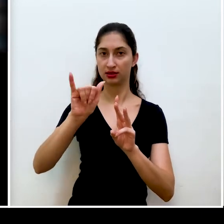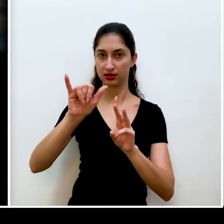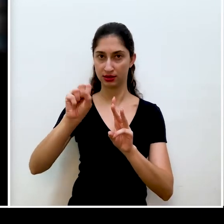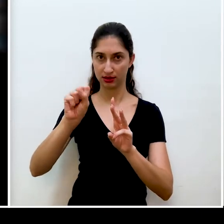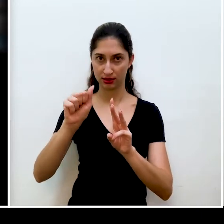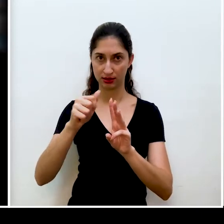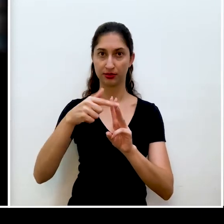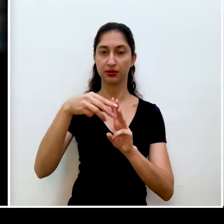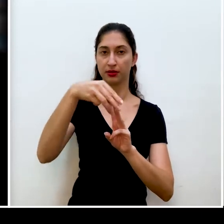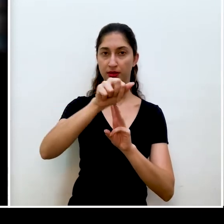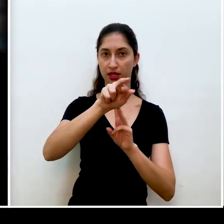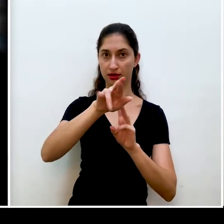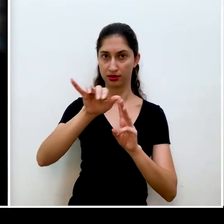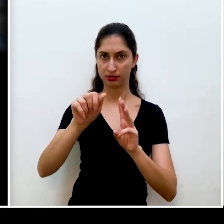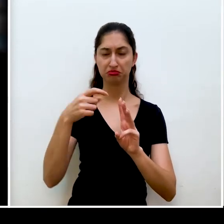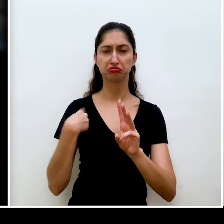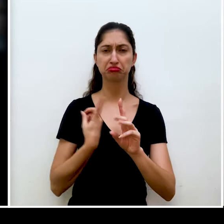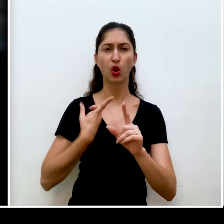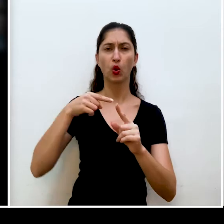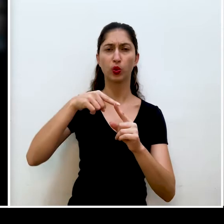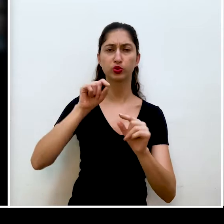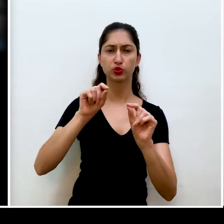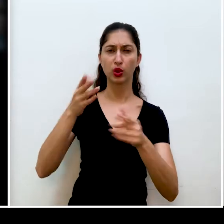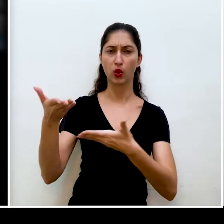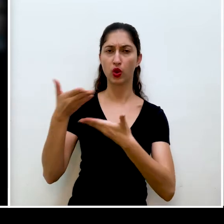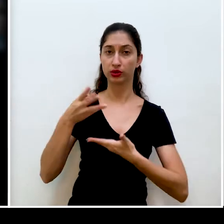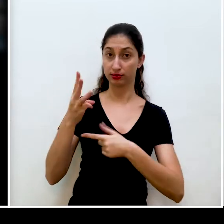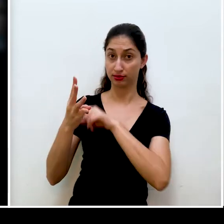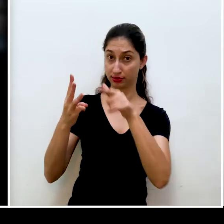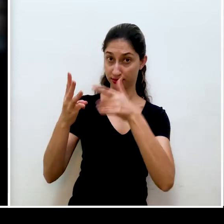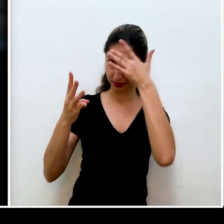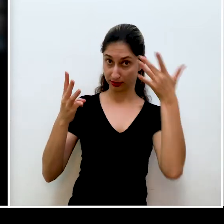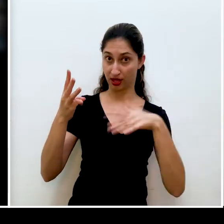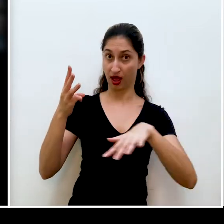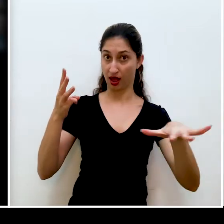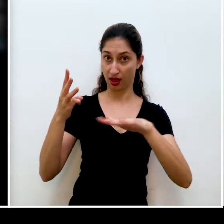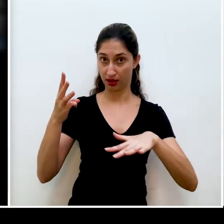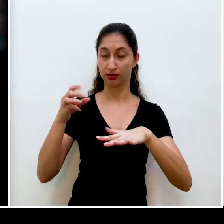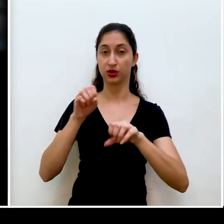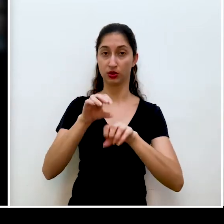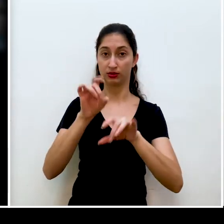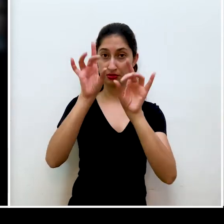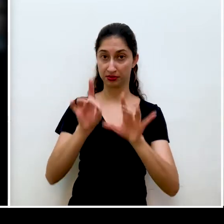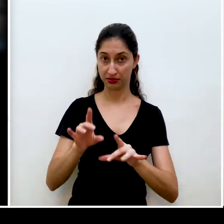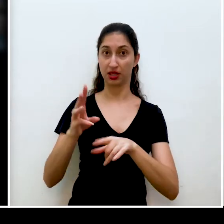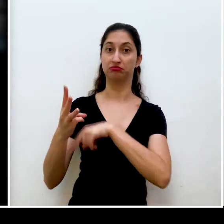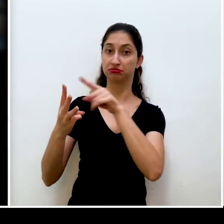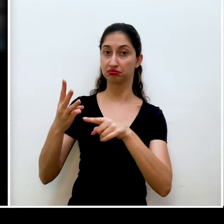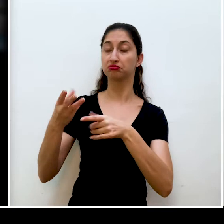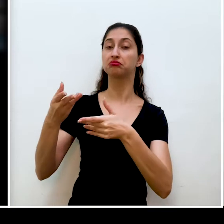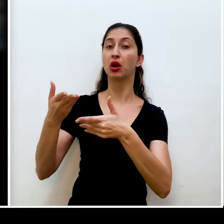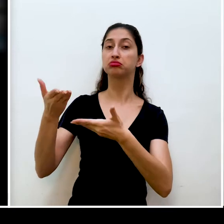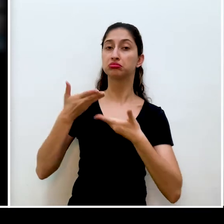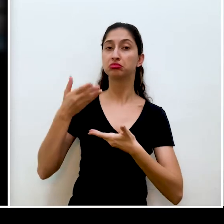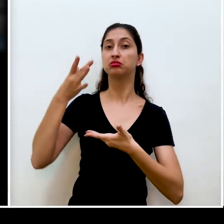era produzirmos um material conectando as falas de três pessoas envolvidas na educação especial, mas infelizmente não conseguimos fazer antes